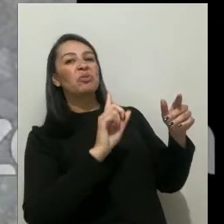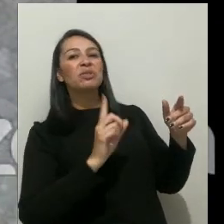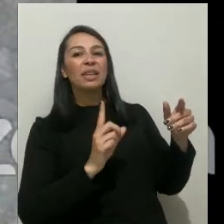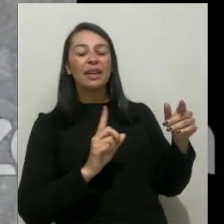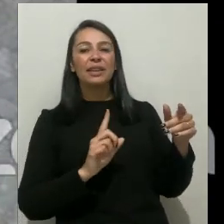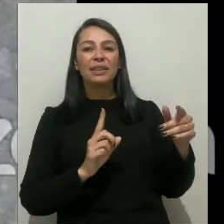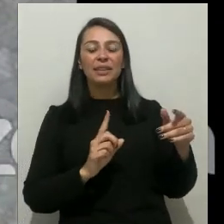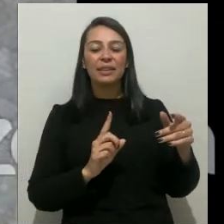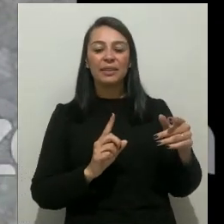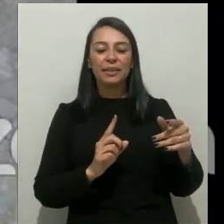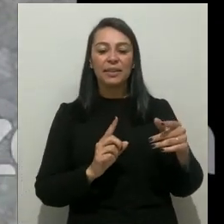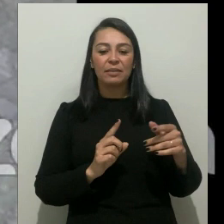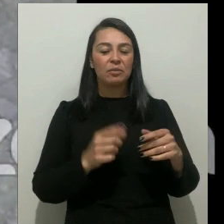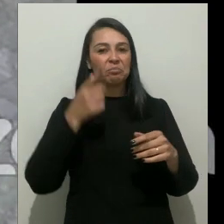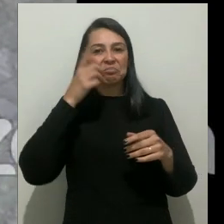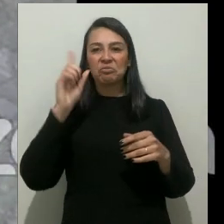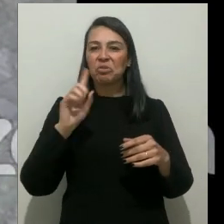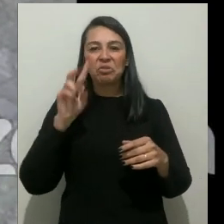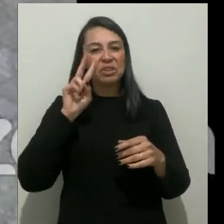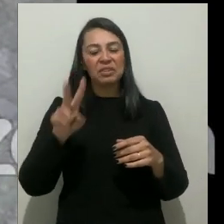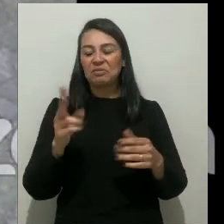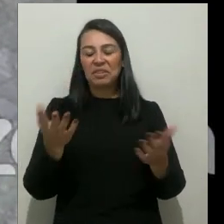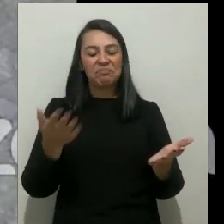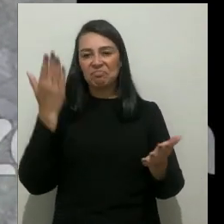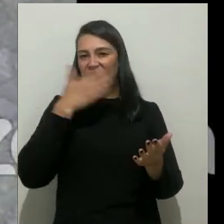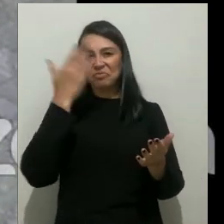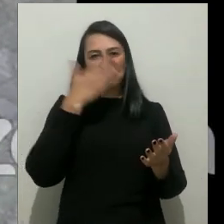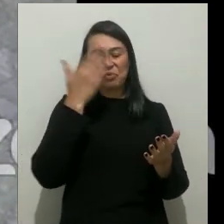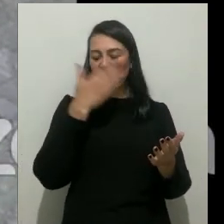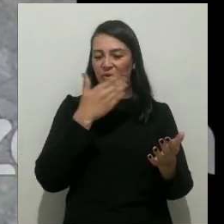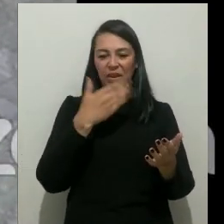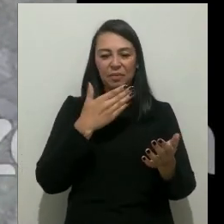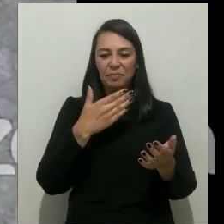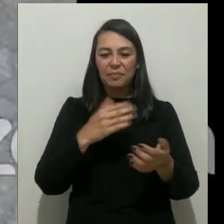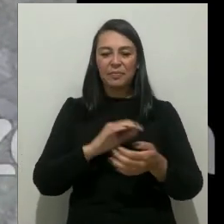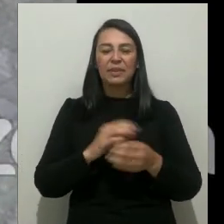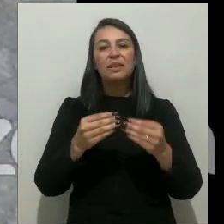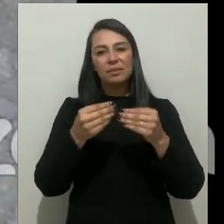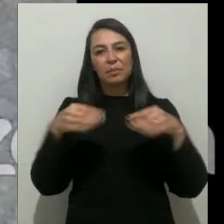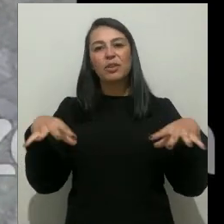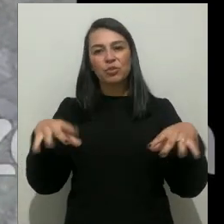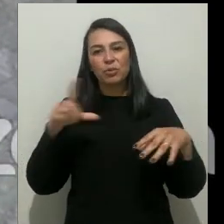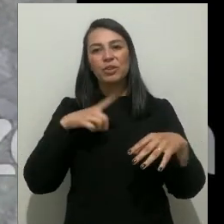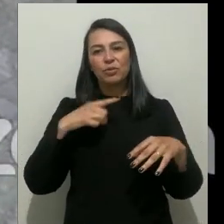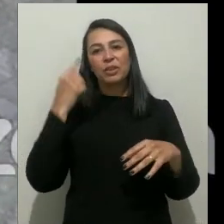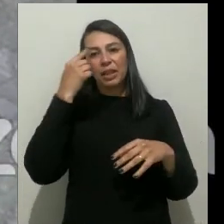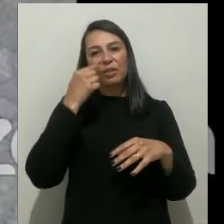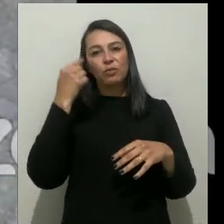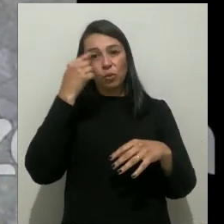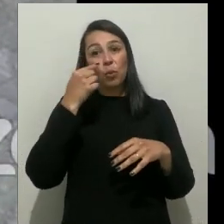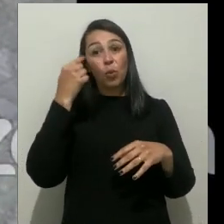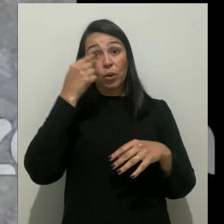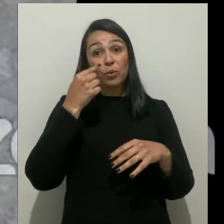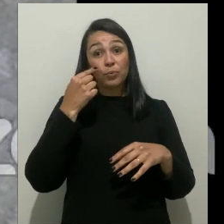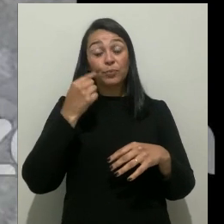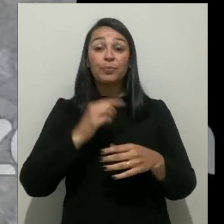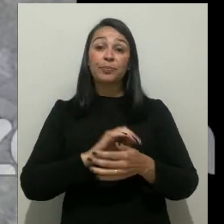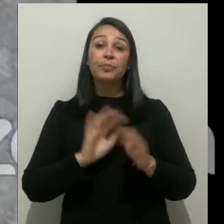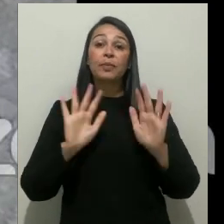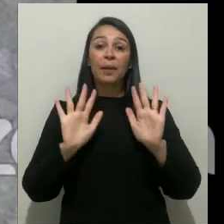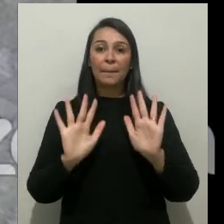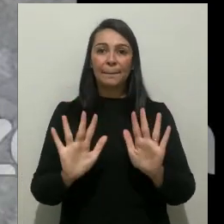que tiver, você não enxerga, né? Esse dano que foi causado, esse vandalismo que foi